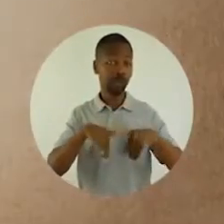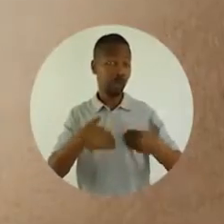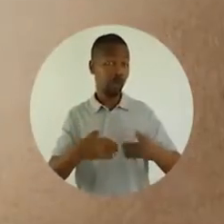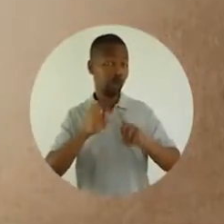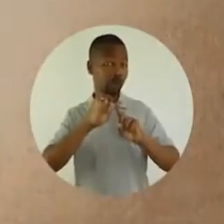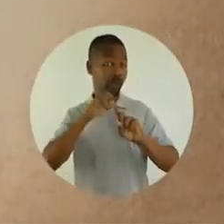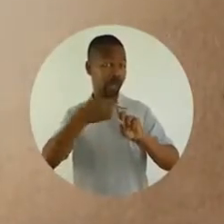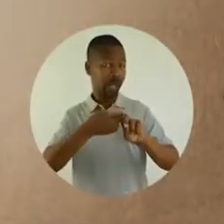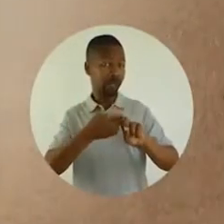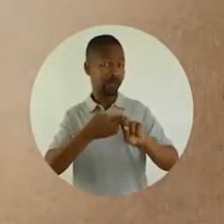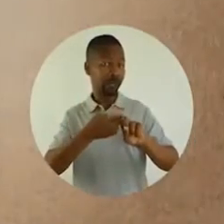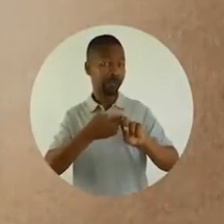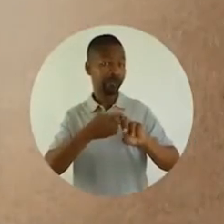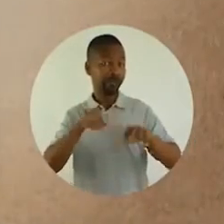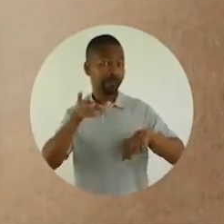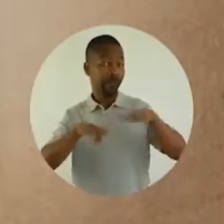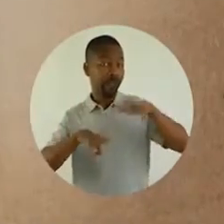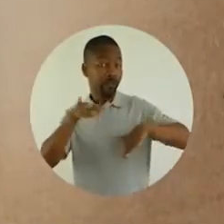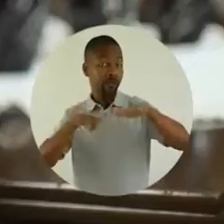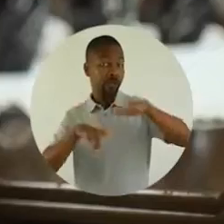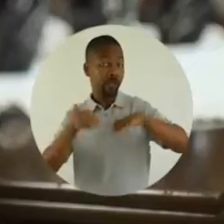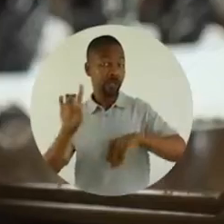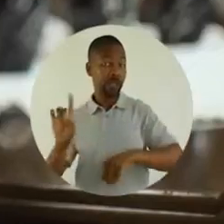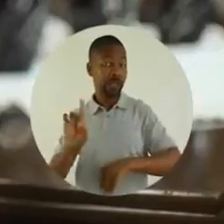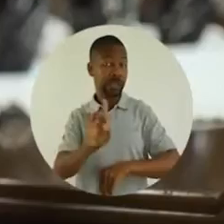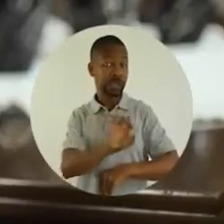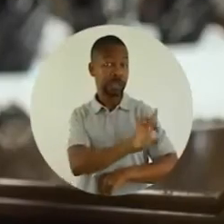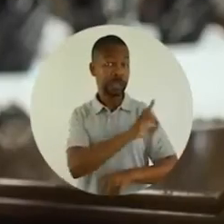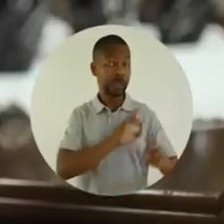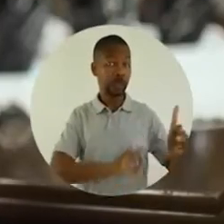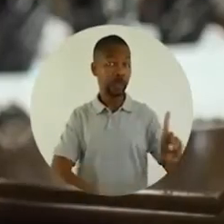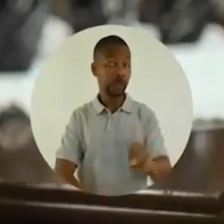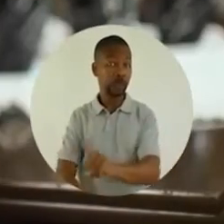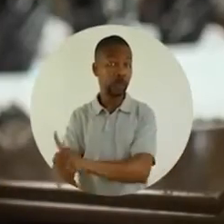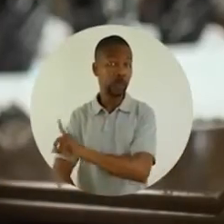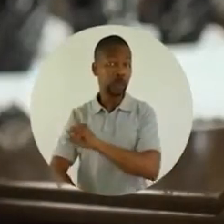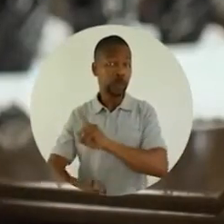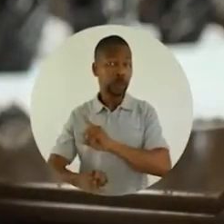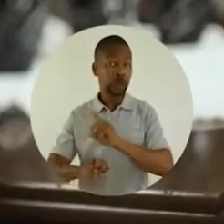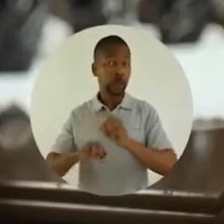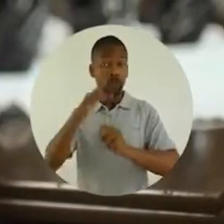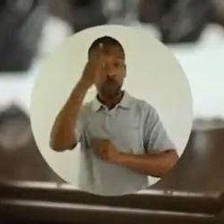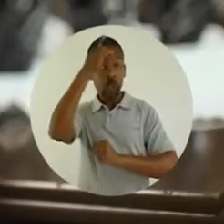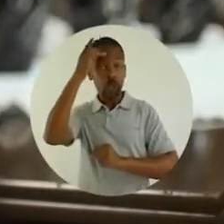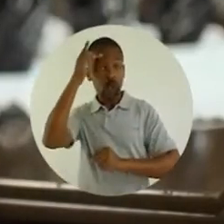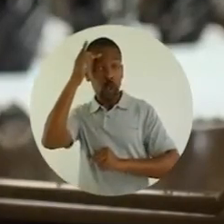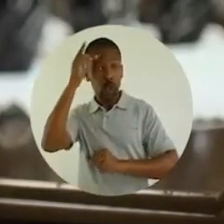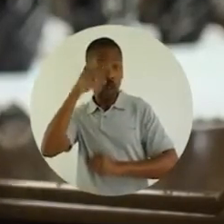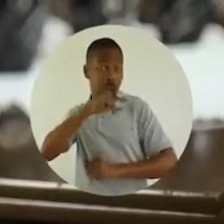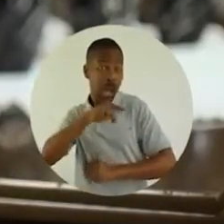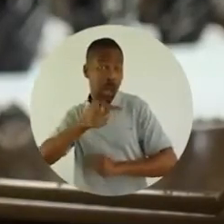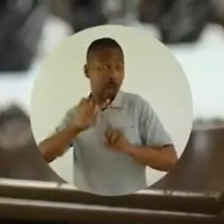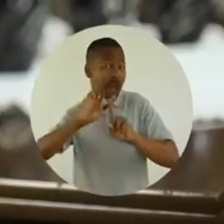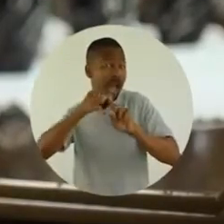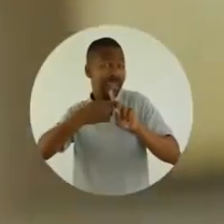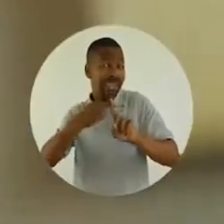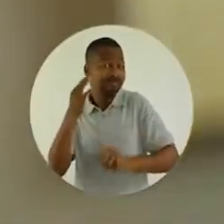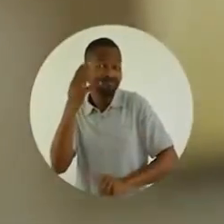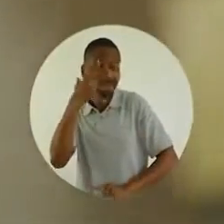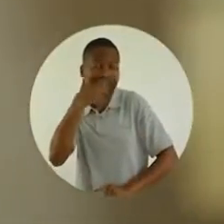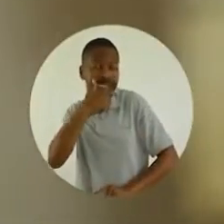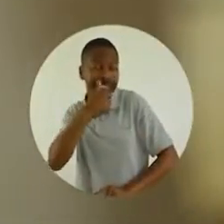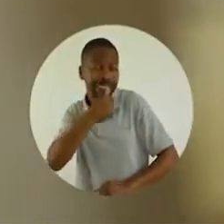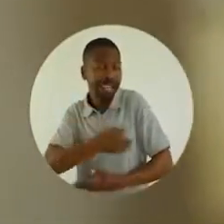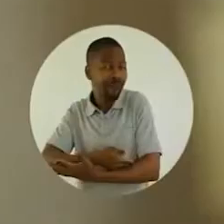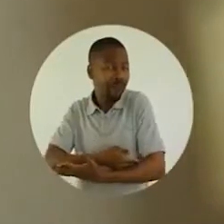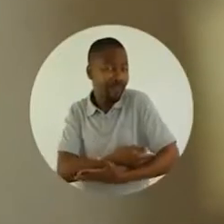Quando eu estava grávida dele, às vezes eu andando assim, que eu andava muito, aí vinha a pessoa... Ai, gente, que barriga linda. Quando